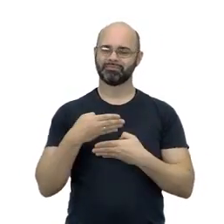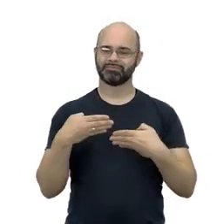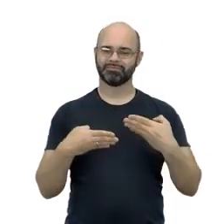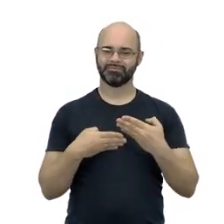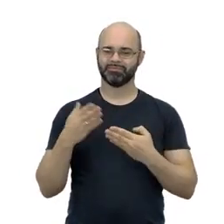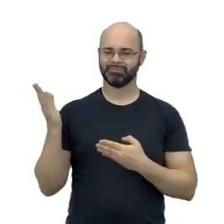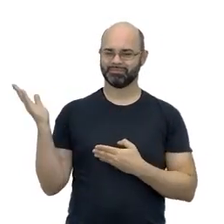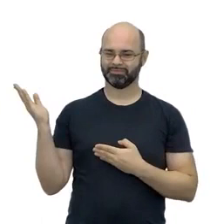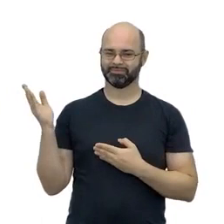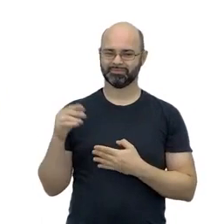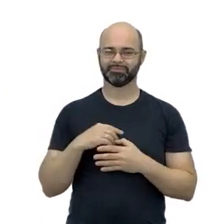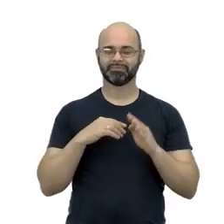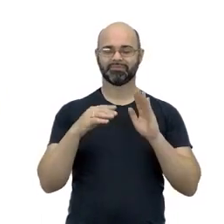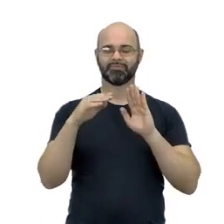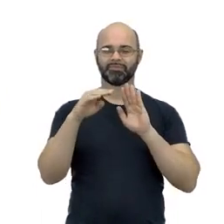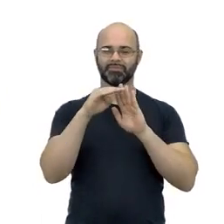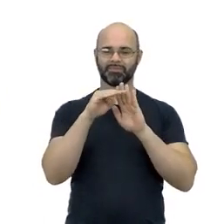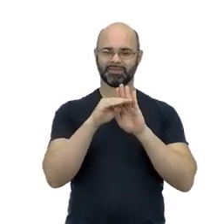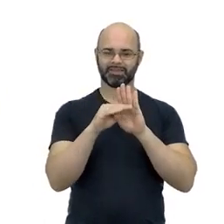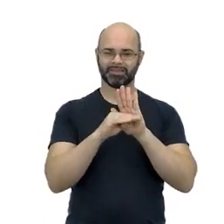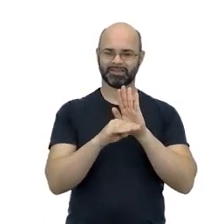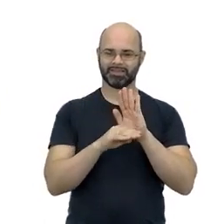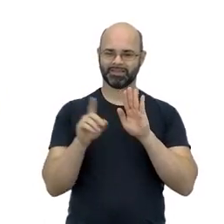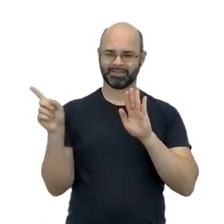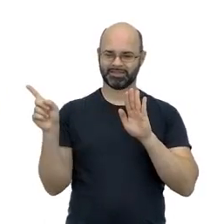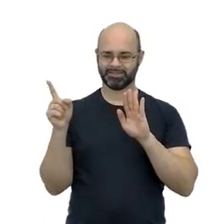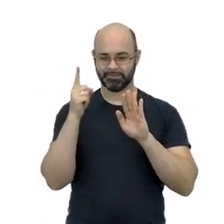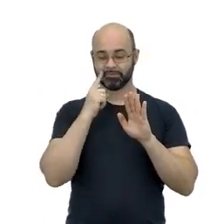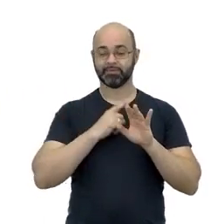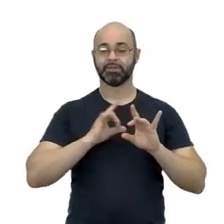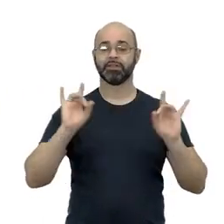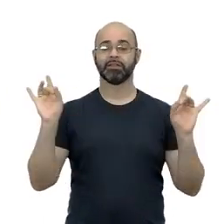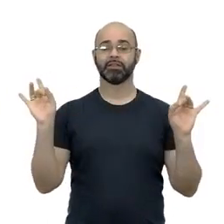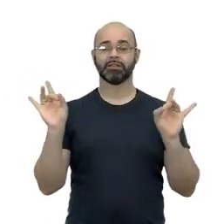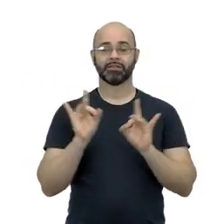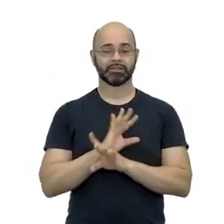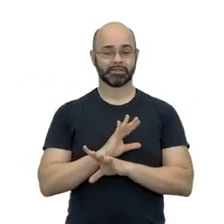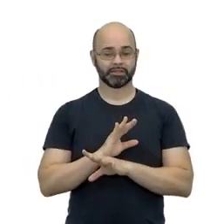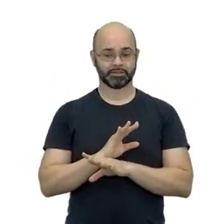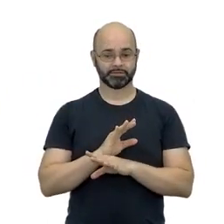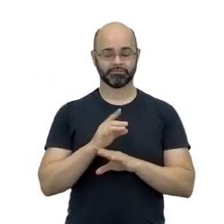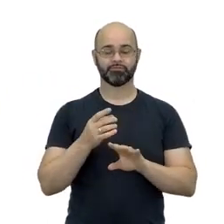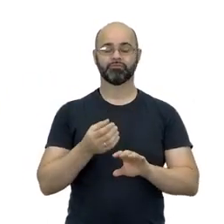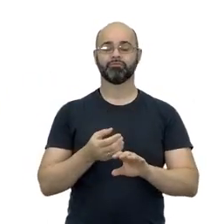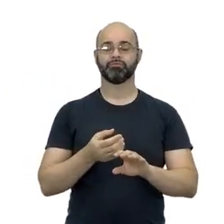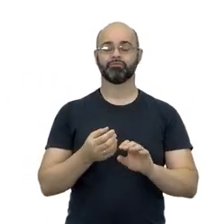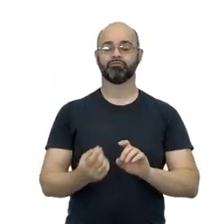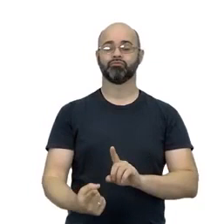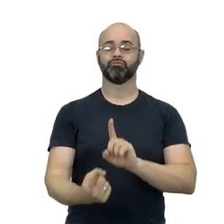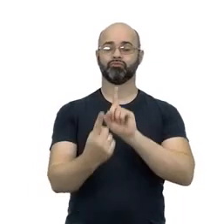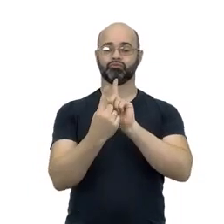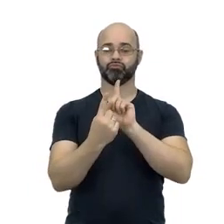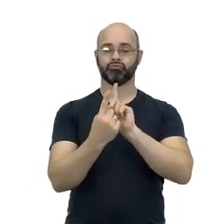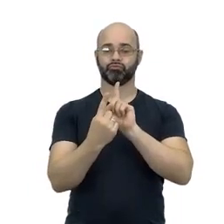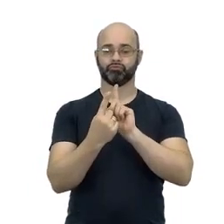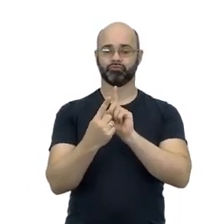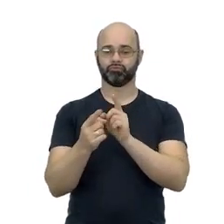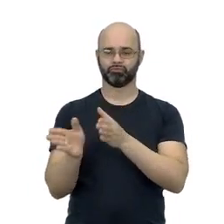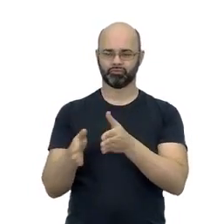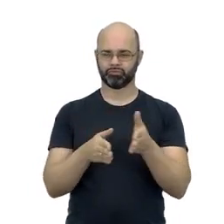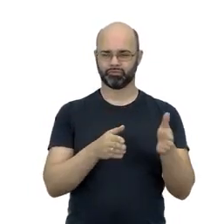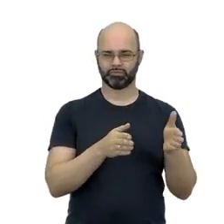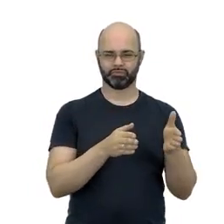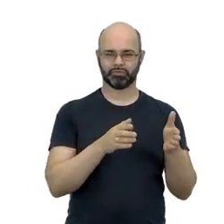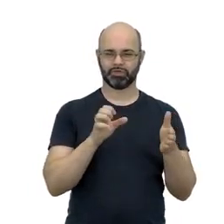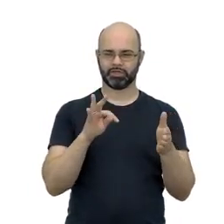com o cronograma, é que logo que termina essa nossa transmissão de etapa,